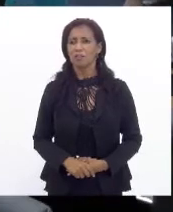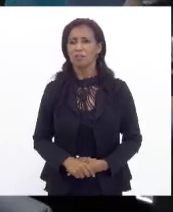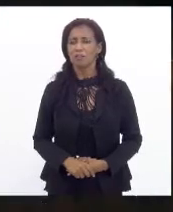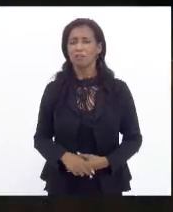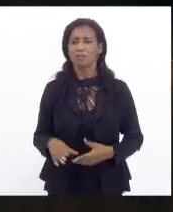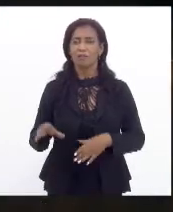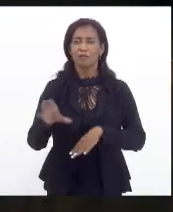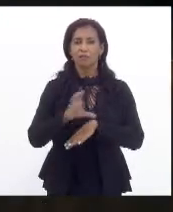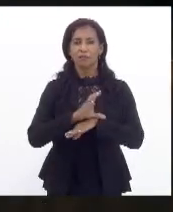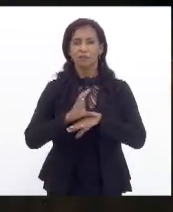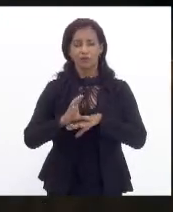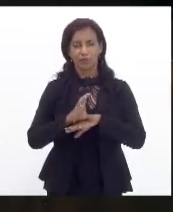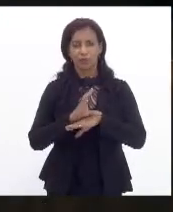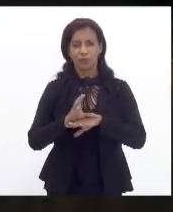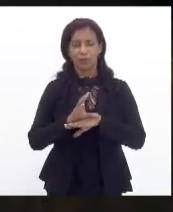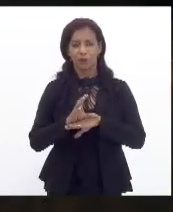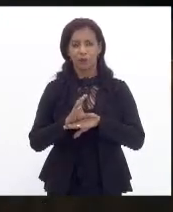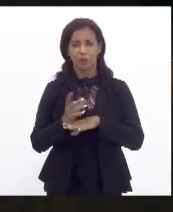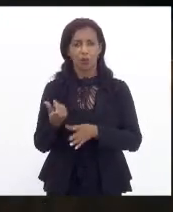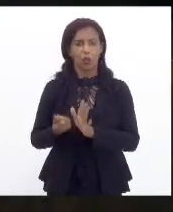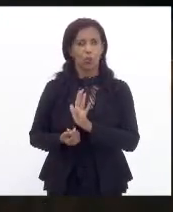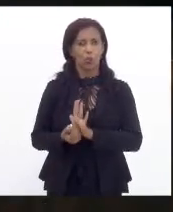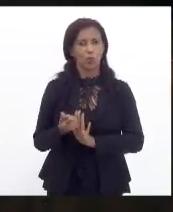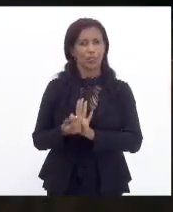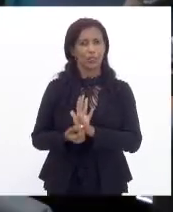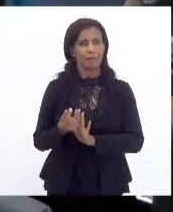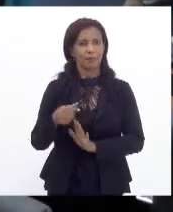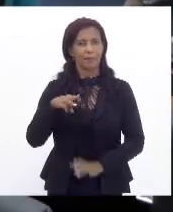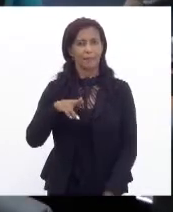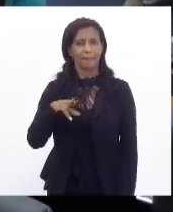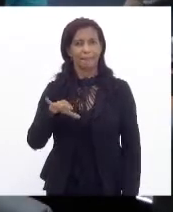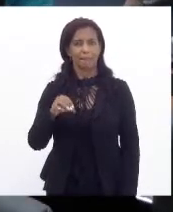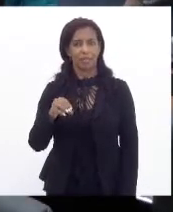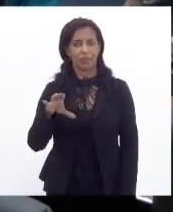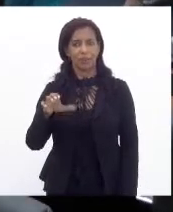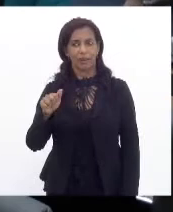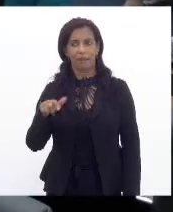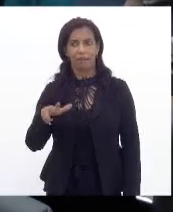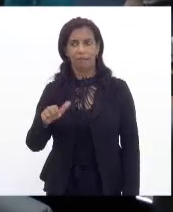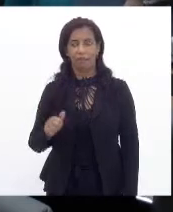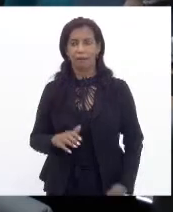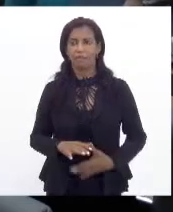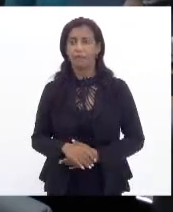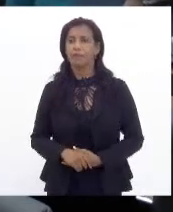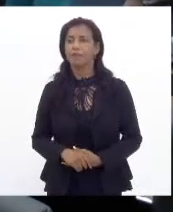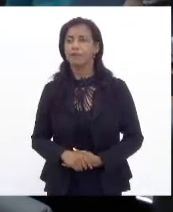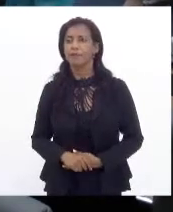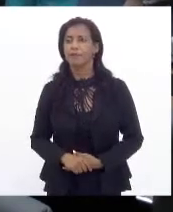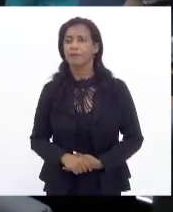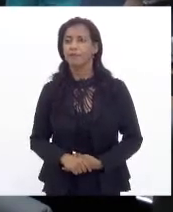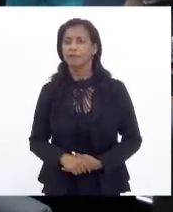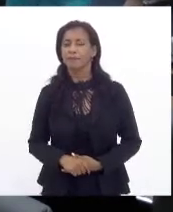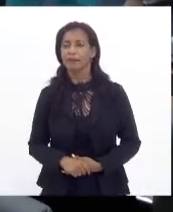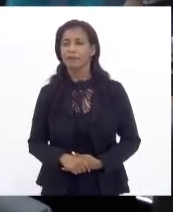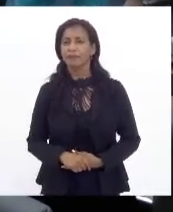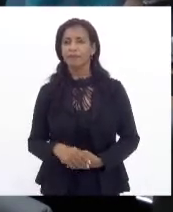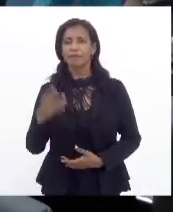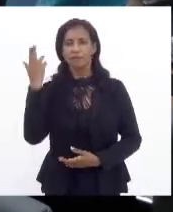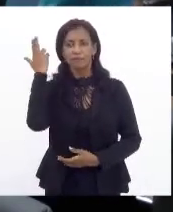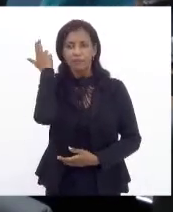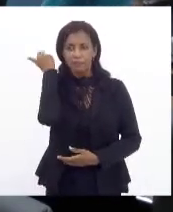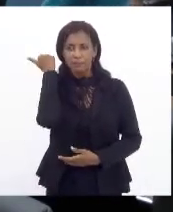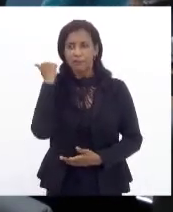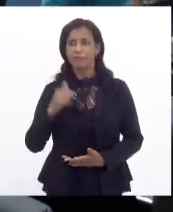Pela comissão de orçamento, deputado Márcio Canella. Deputado Márcio Canella. Deputado Eliomar